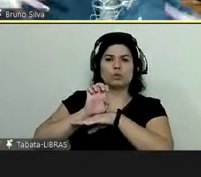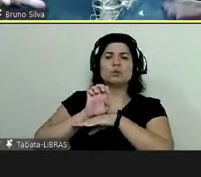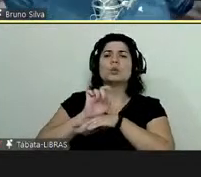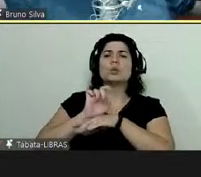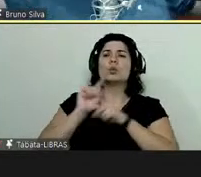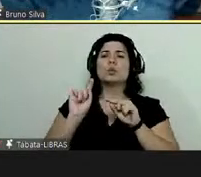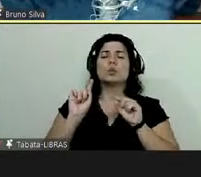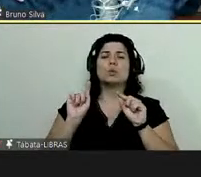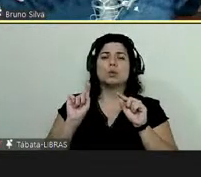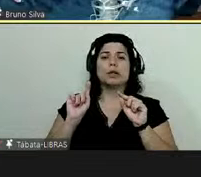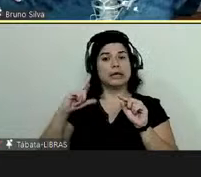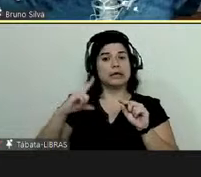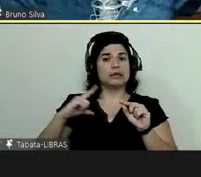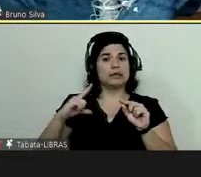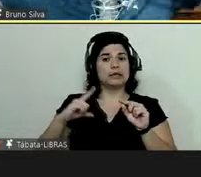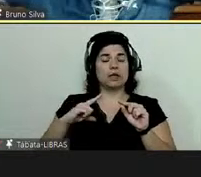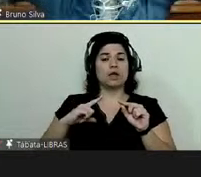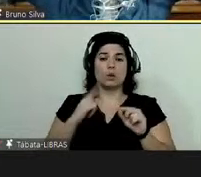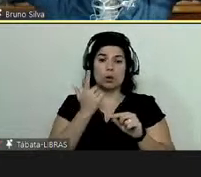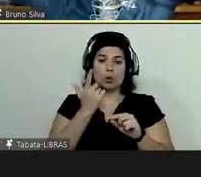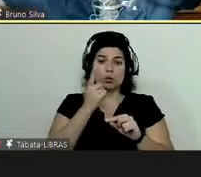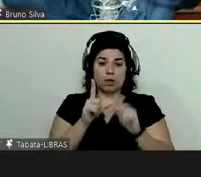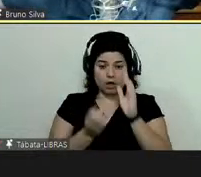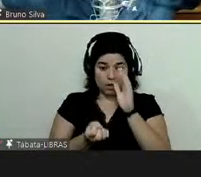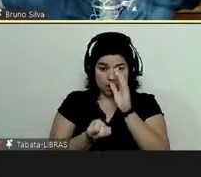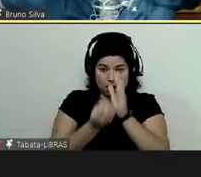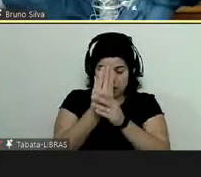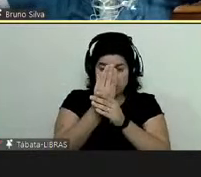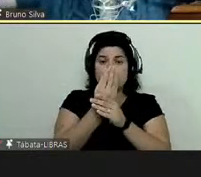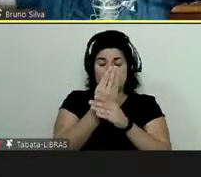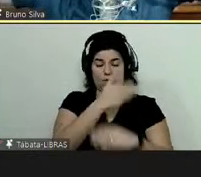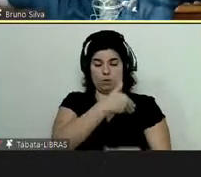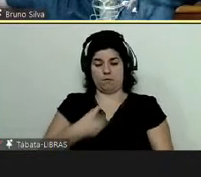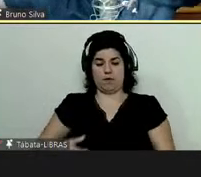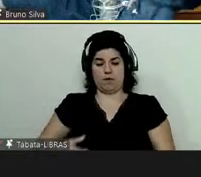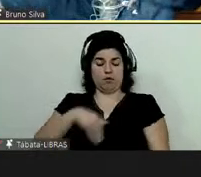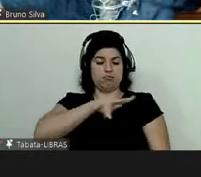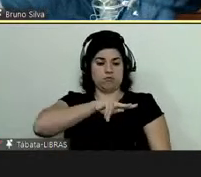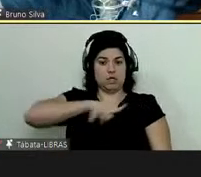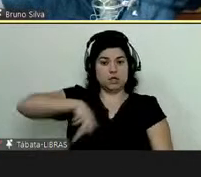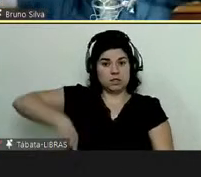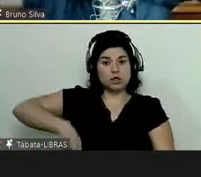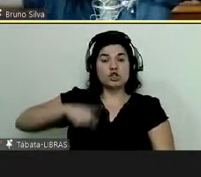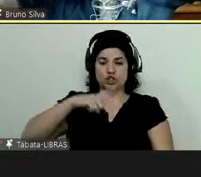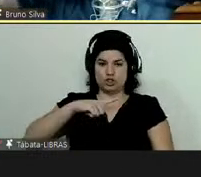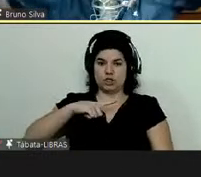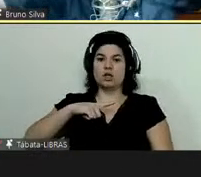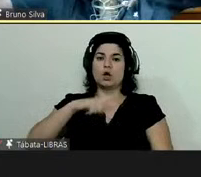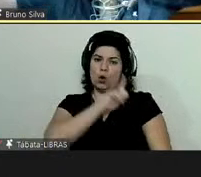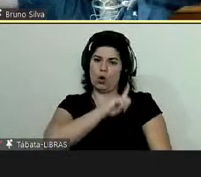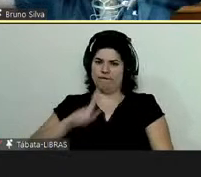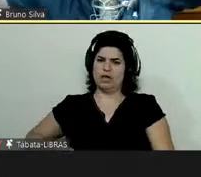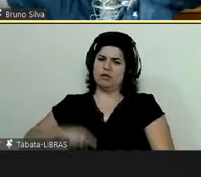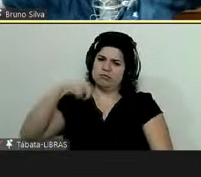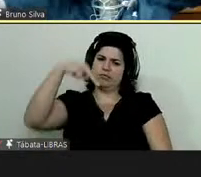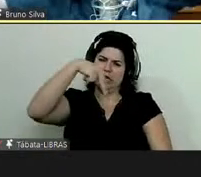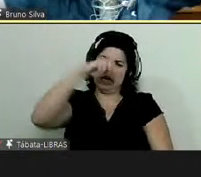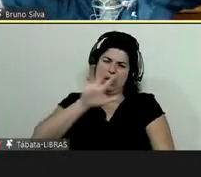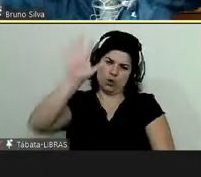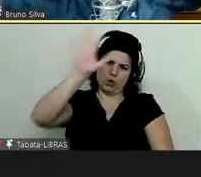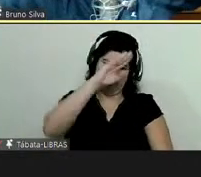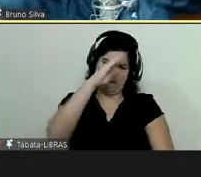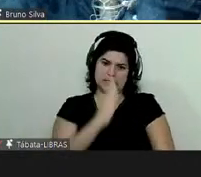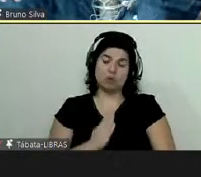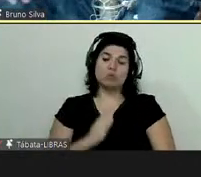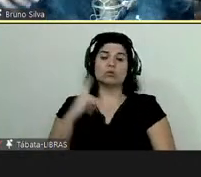criamos um federalismo robusta no sentido de que havia um governo Nacional só que esse governo Nacional da das nossas características rurais